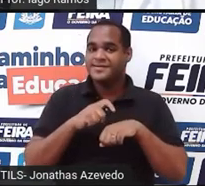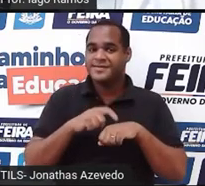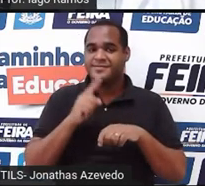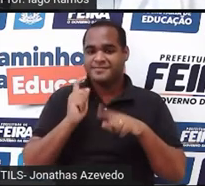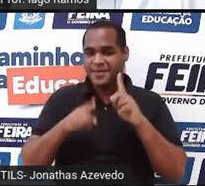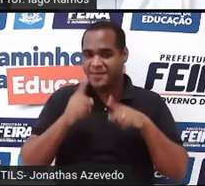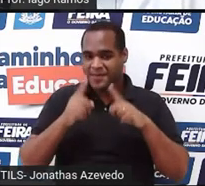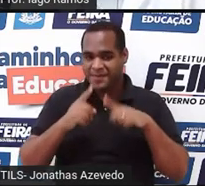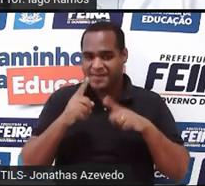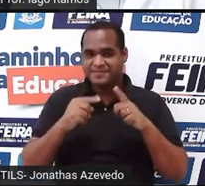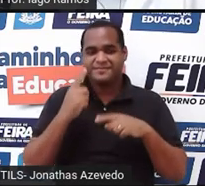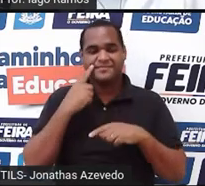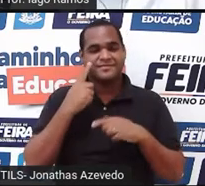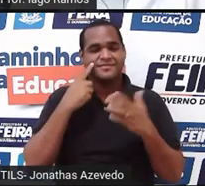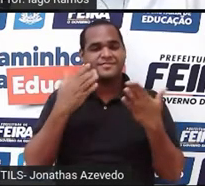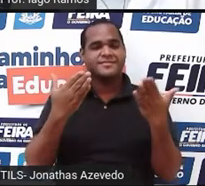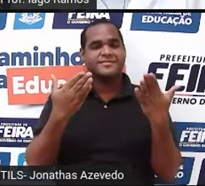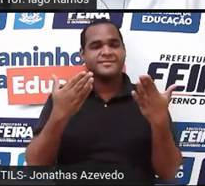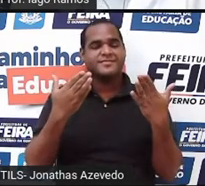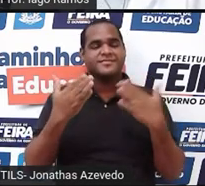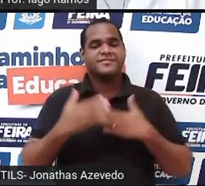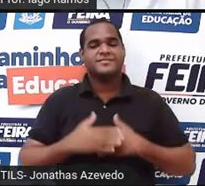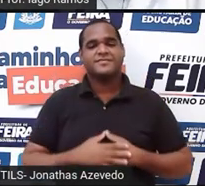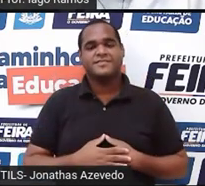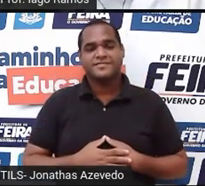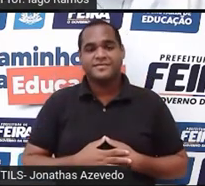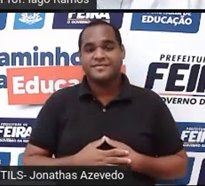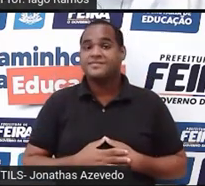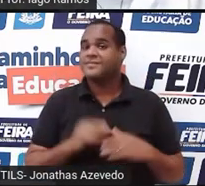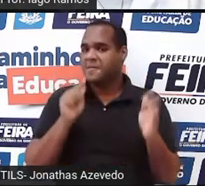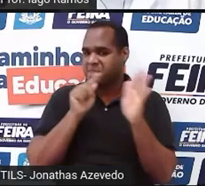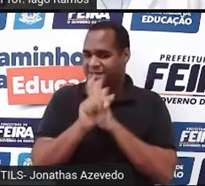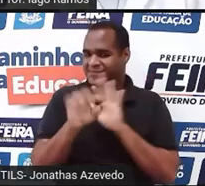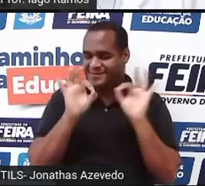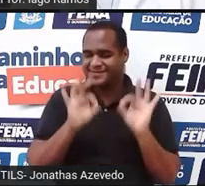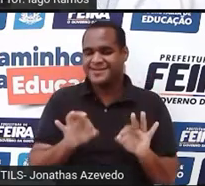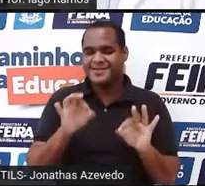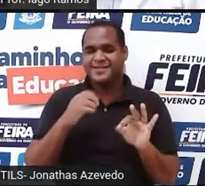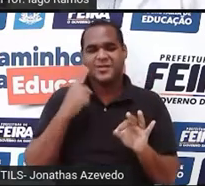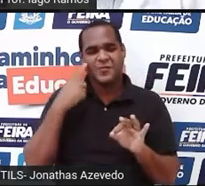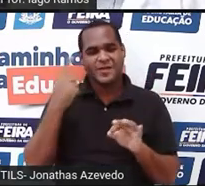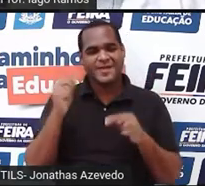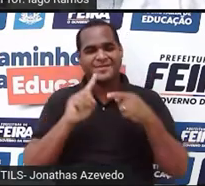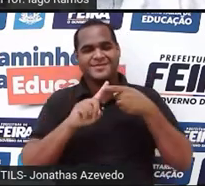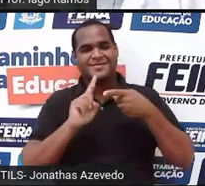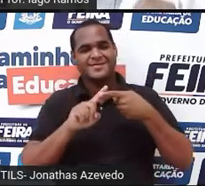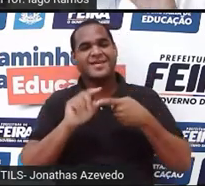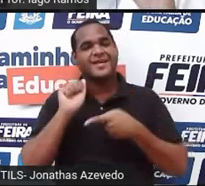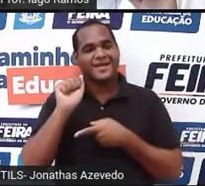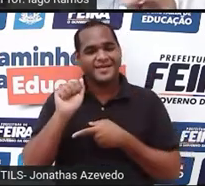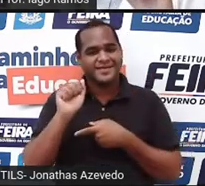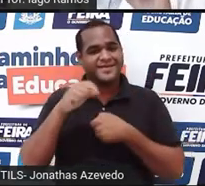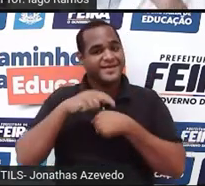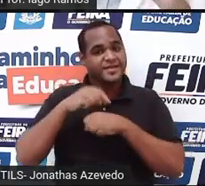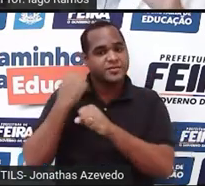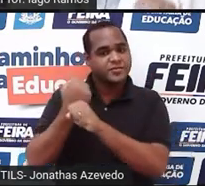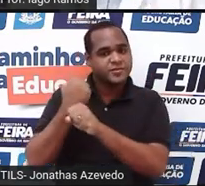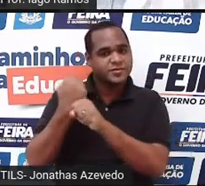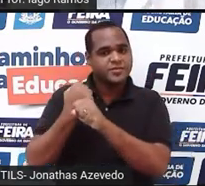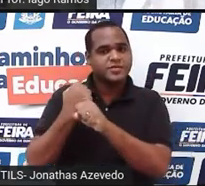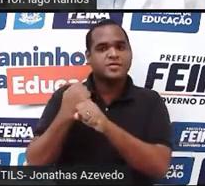faz mal vem comigo a resposta correta Aliás a pergunta correta é tempo de obra e